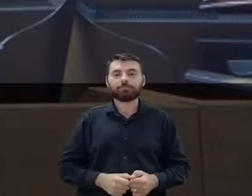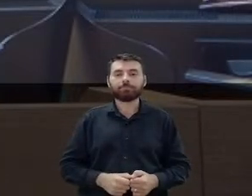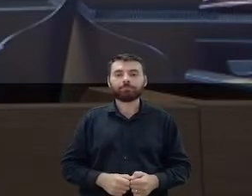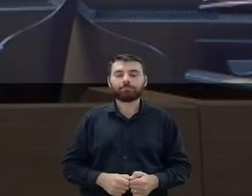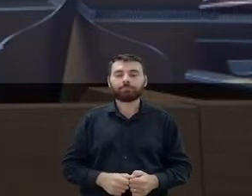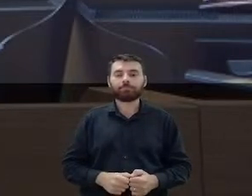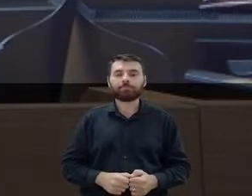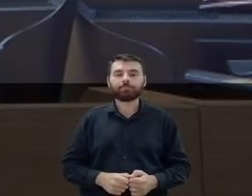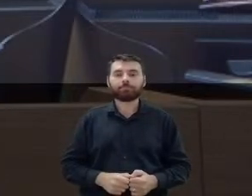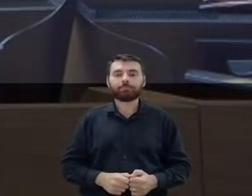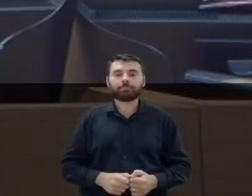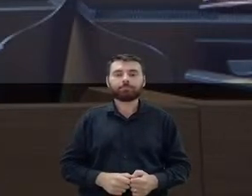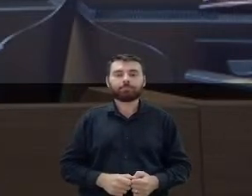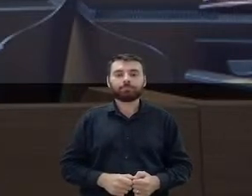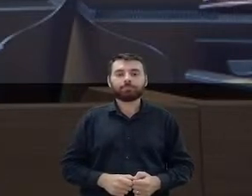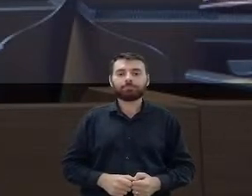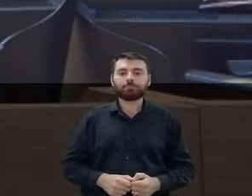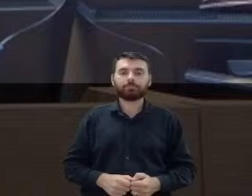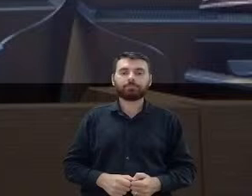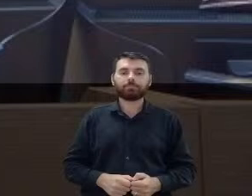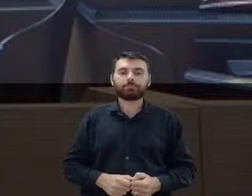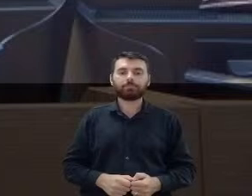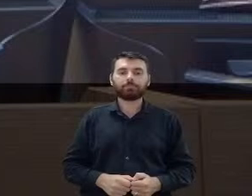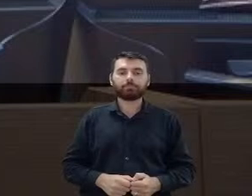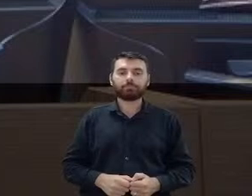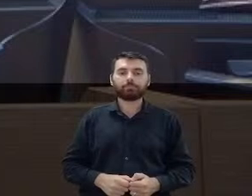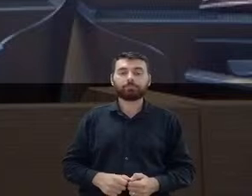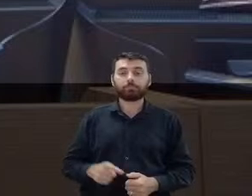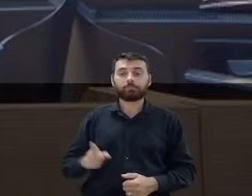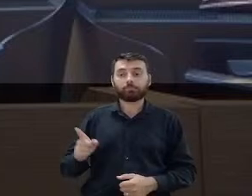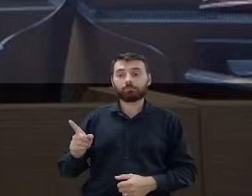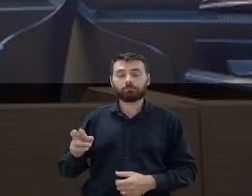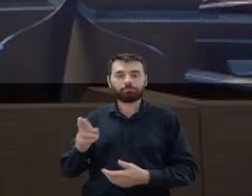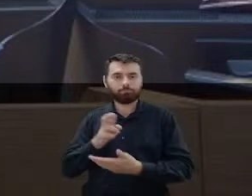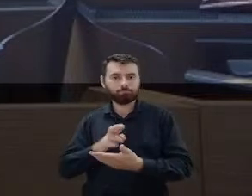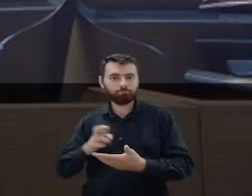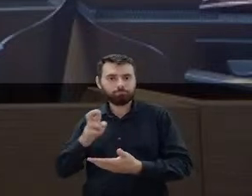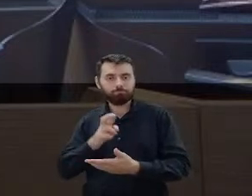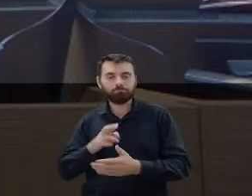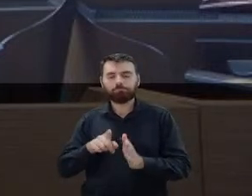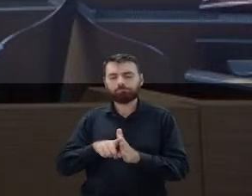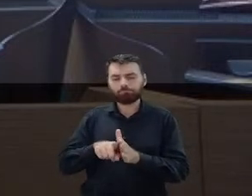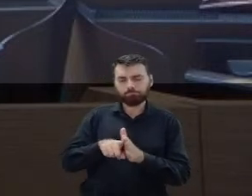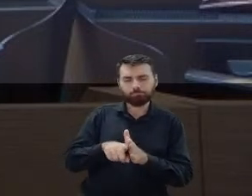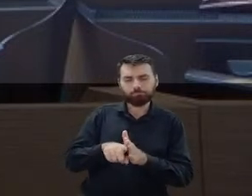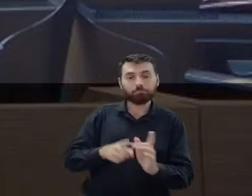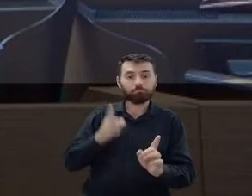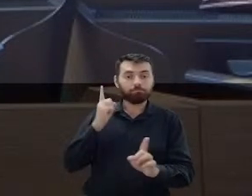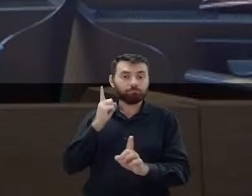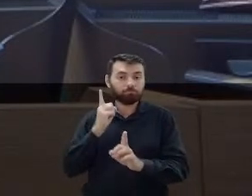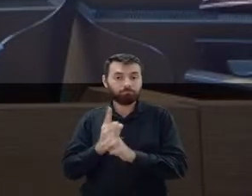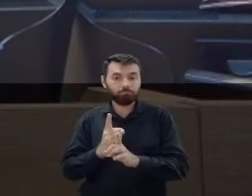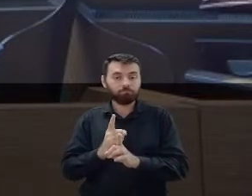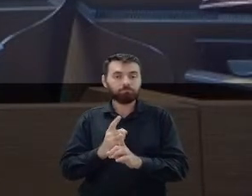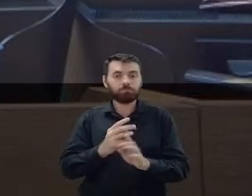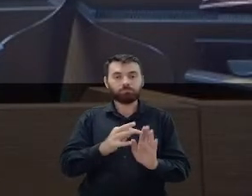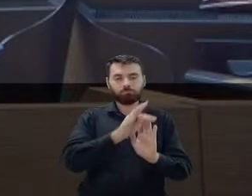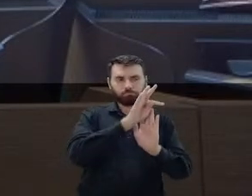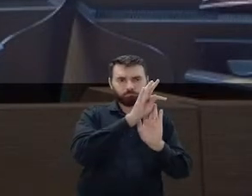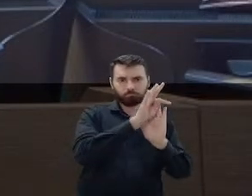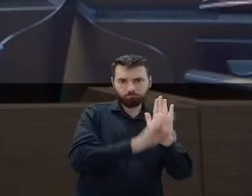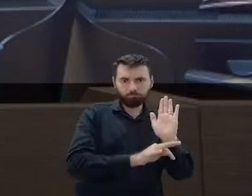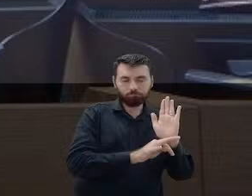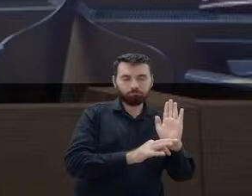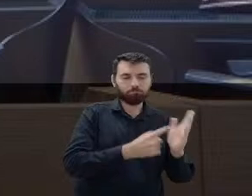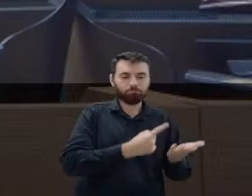Conforme especificado pelo perito, vê do texto extraído da Convenção Coletiva de Trabalho que o percentual